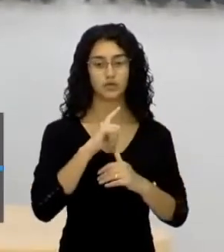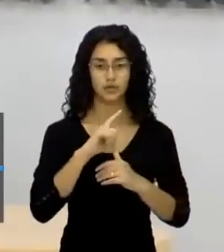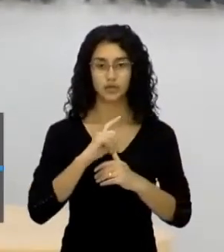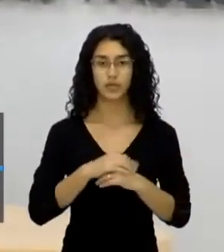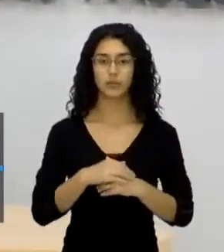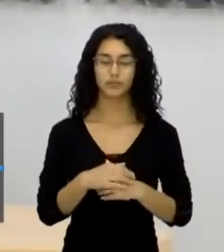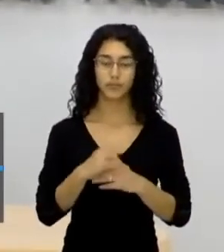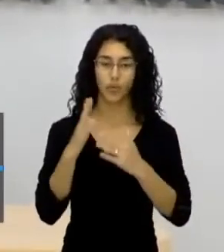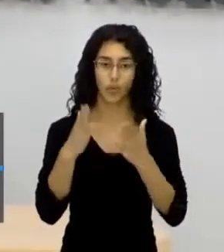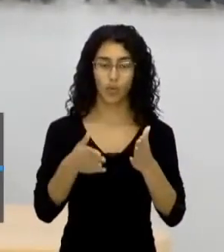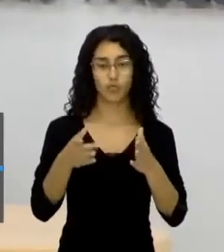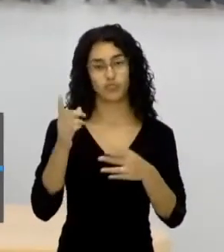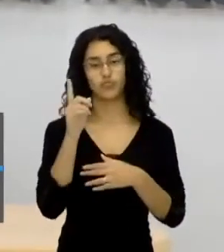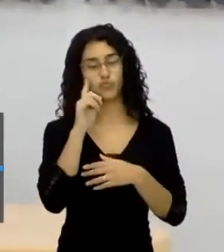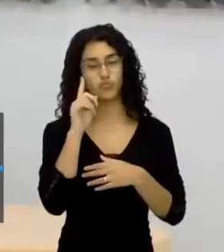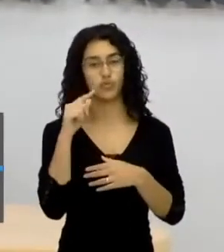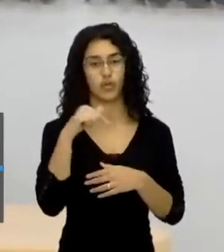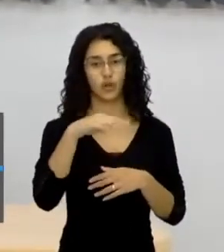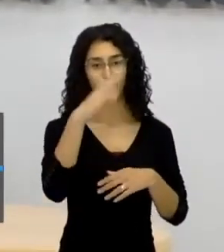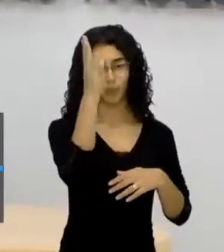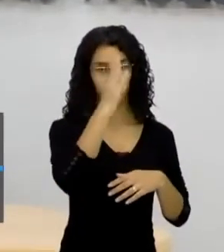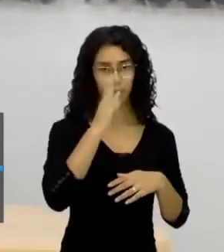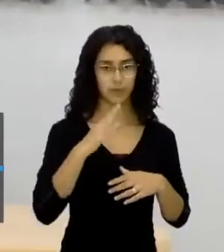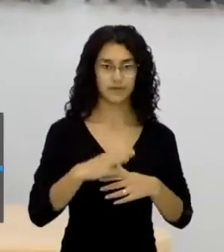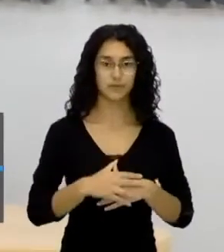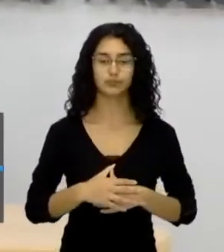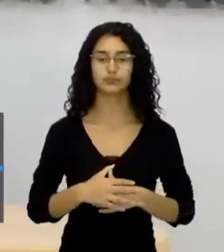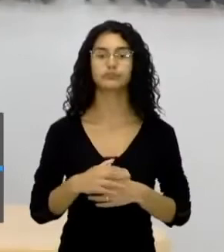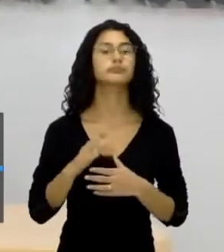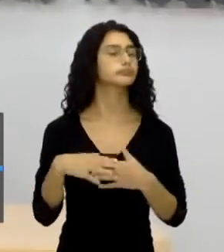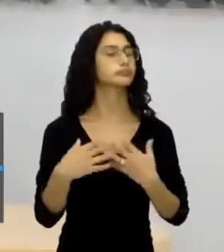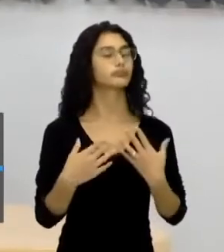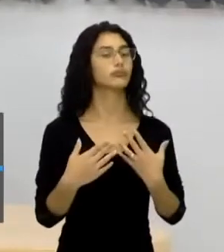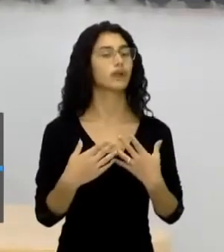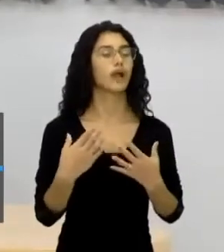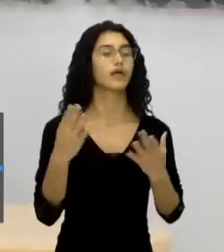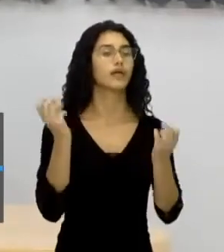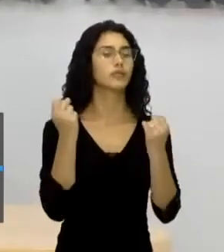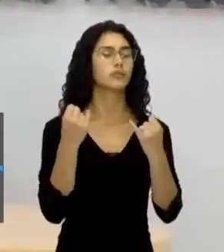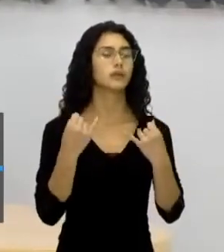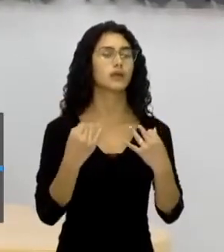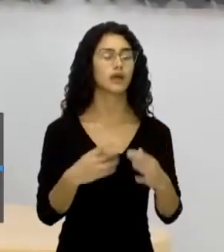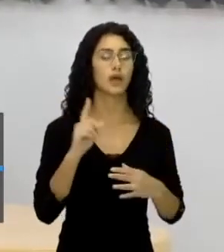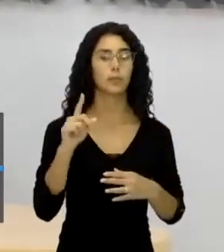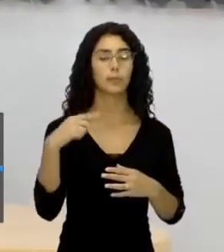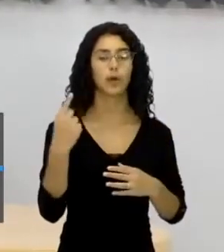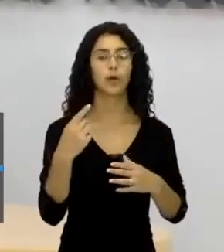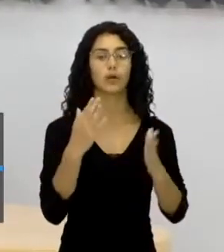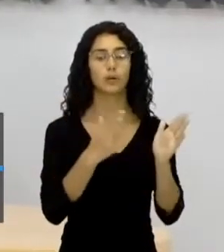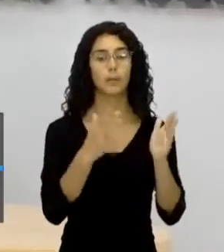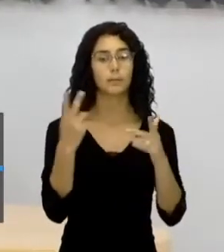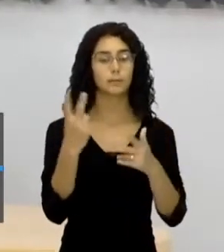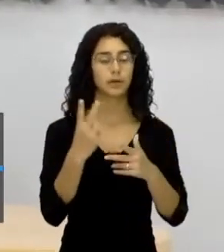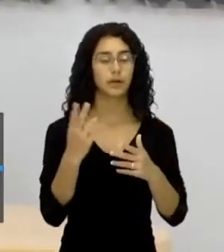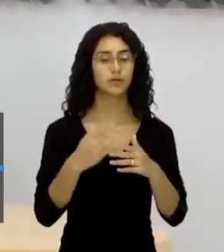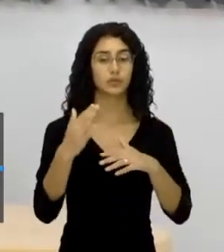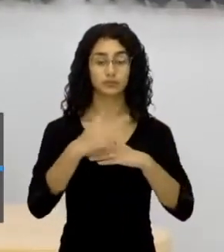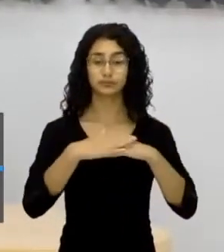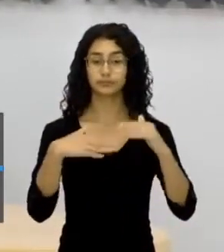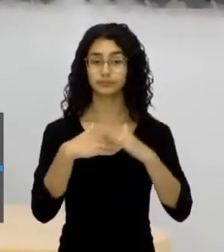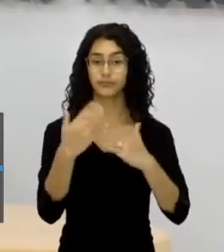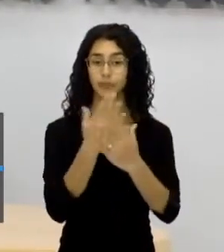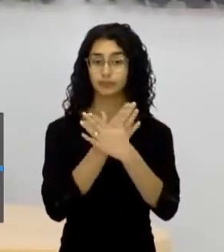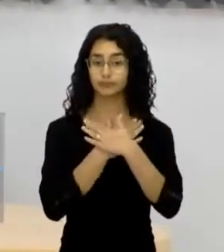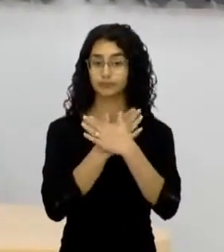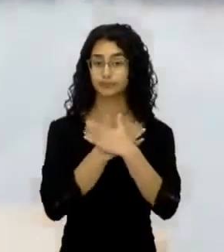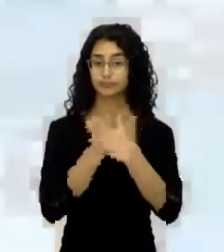hoje que nós temos aqui no Brasil. Bom, agora nós vamos falar de outra parte aí que tem a ver com a relação aí com a habilidade, que é o desemprego,